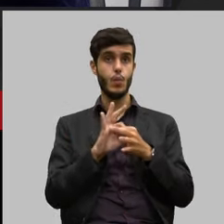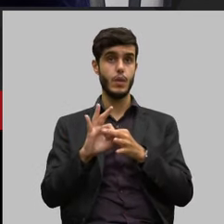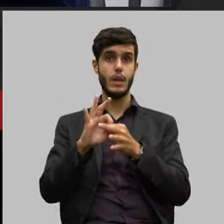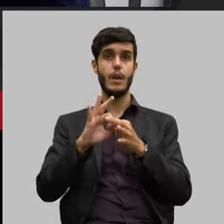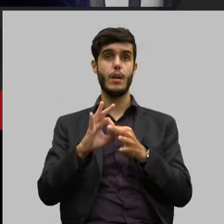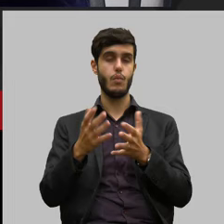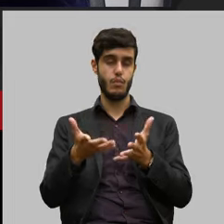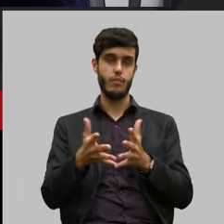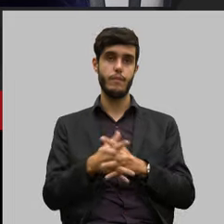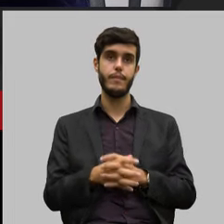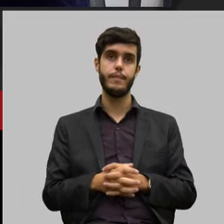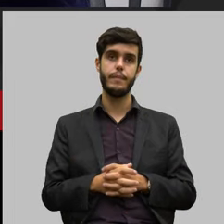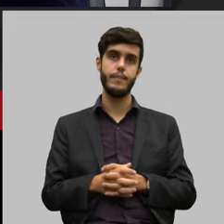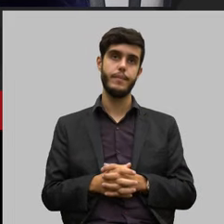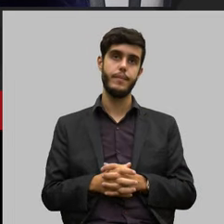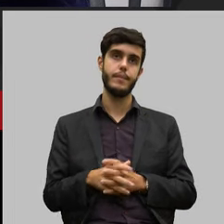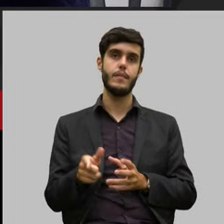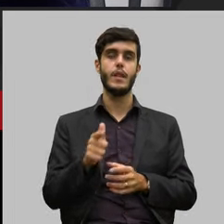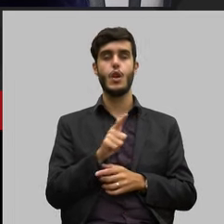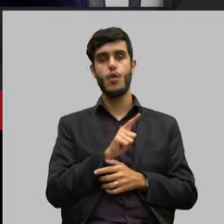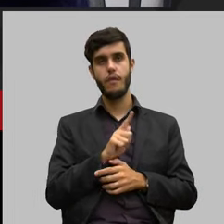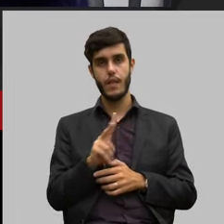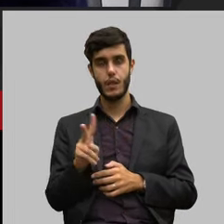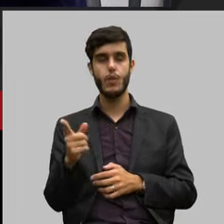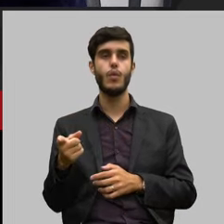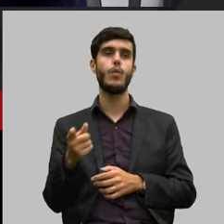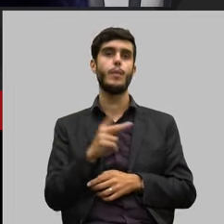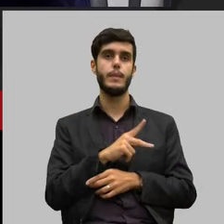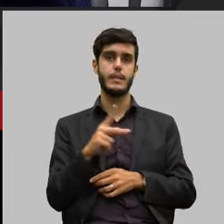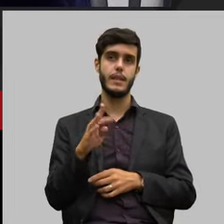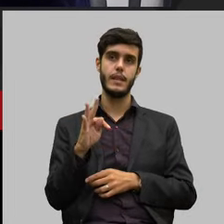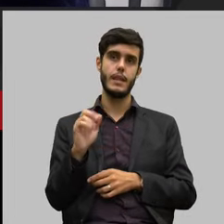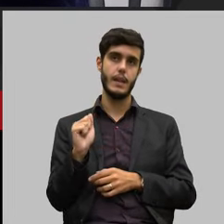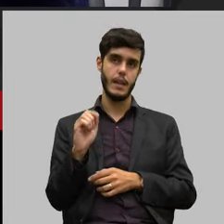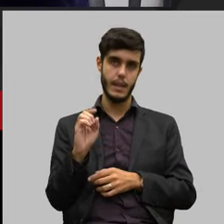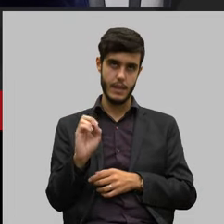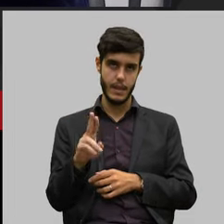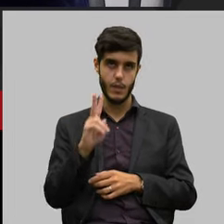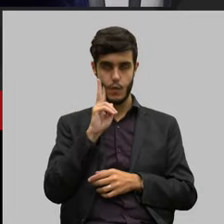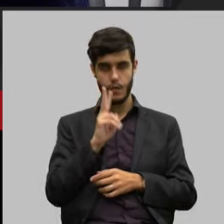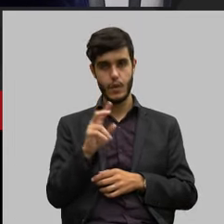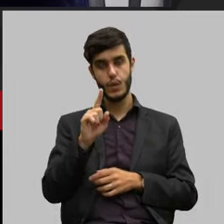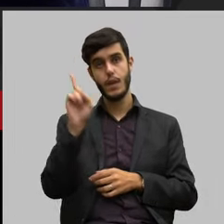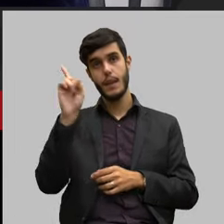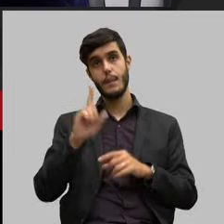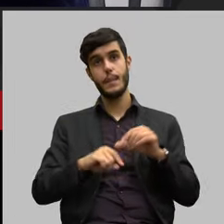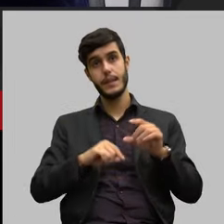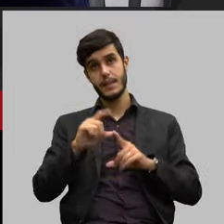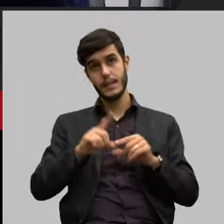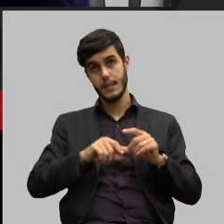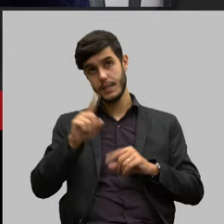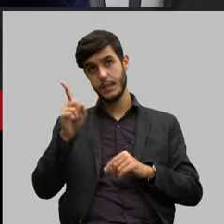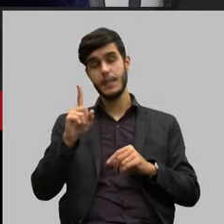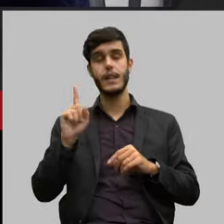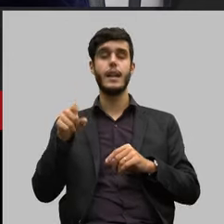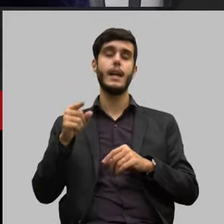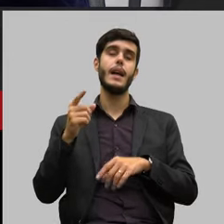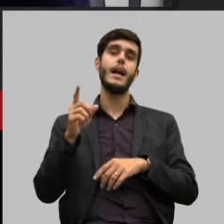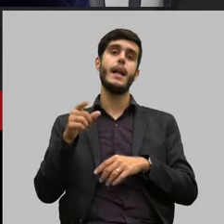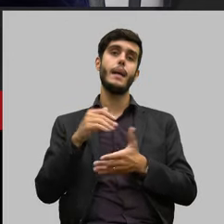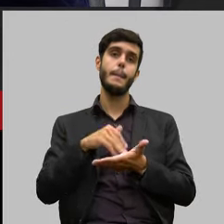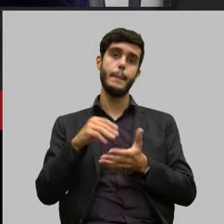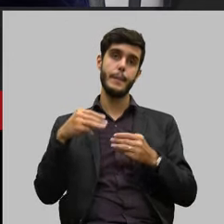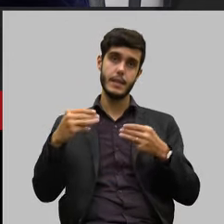assistido né Eh o governador o presidente Tadeu tem feito instâncias lá em Brasília no Ministério da Fazenda no